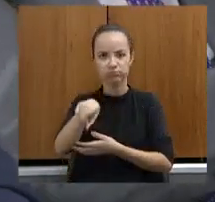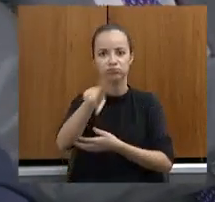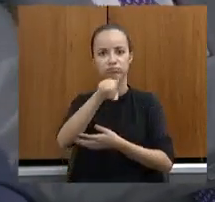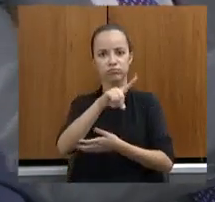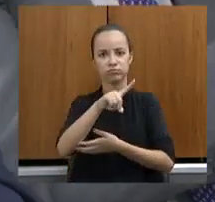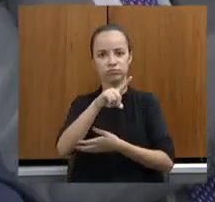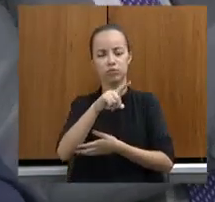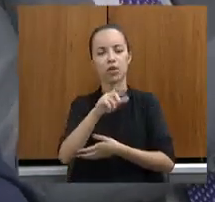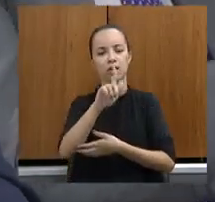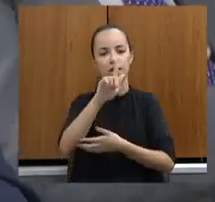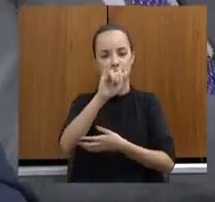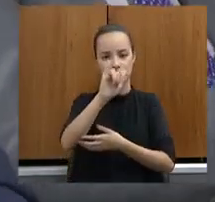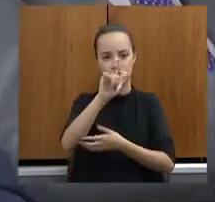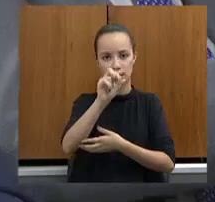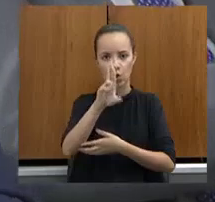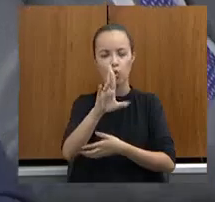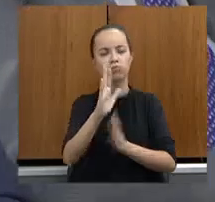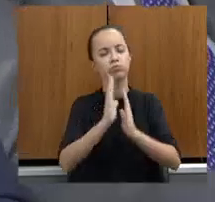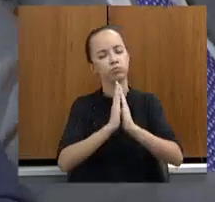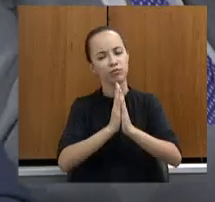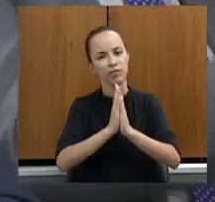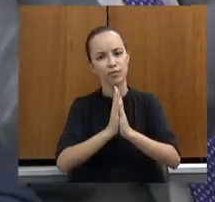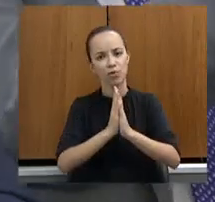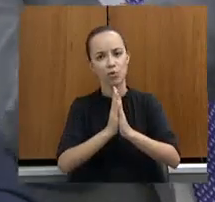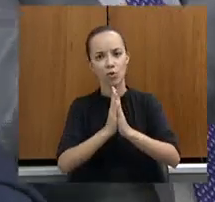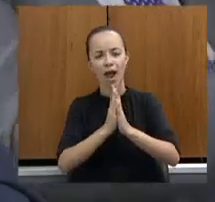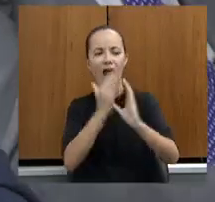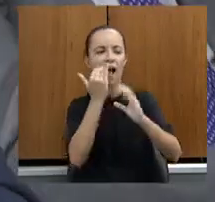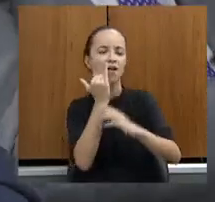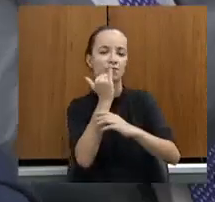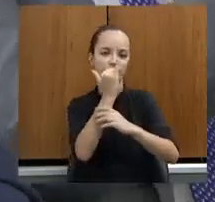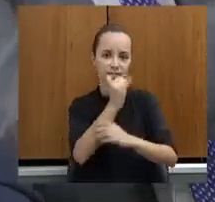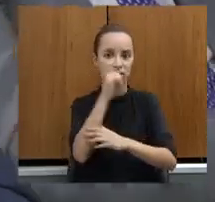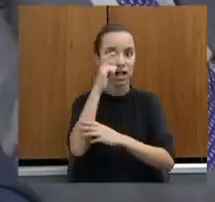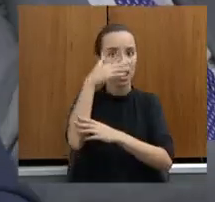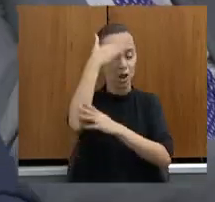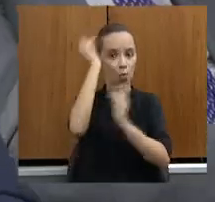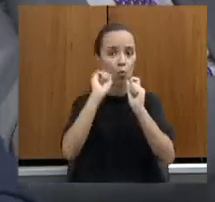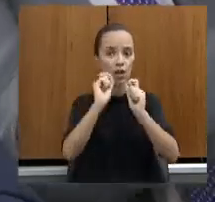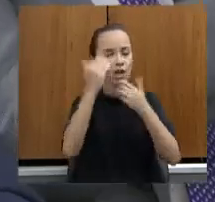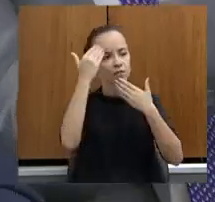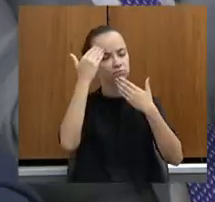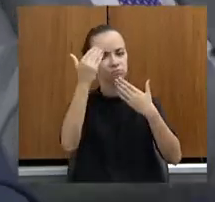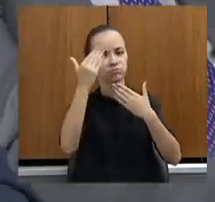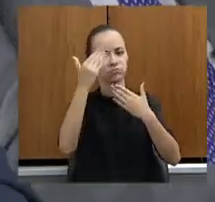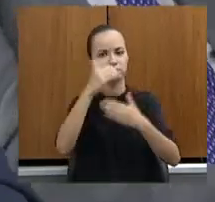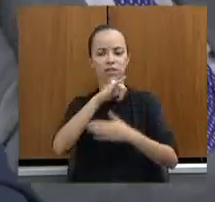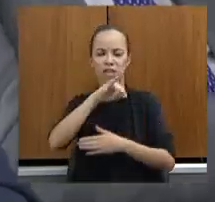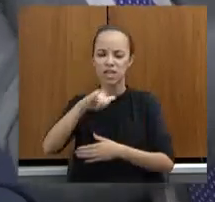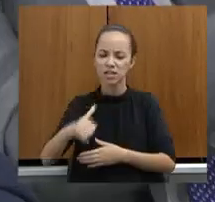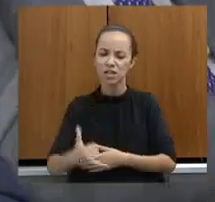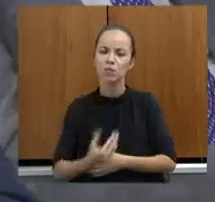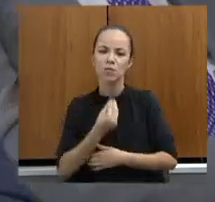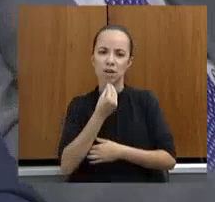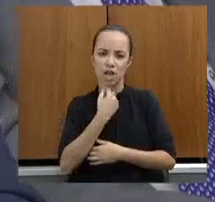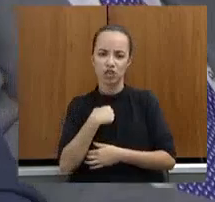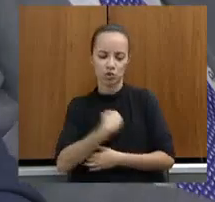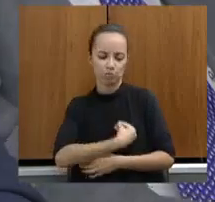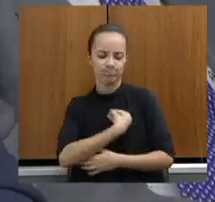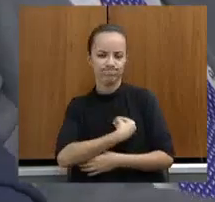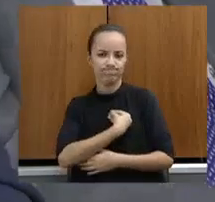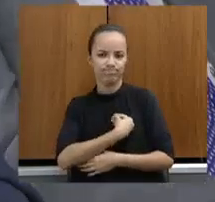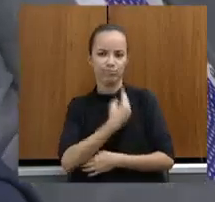pessoa do secretário Igor leva o nosso Governador a nossa gratidão de ter tido privilégio de estar com ele esse mandato